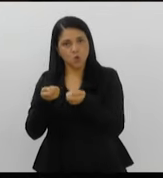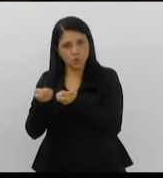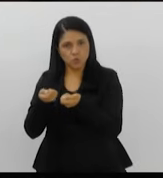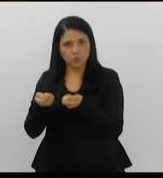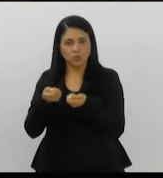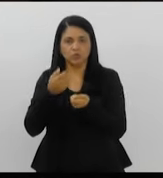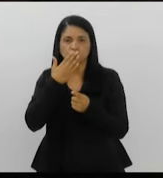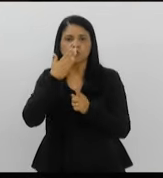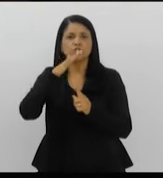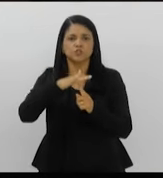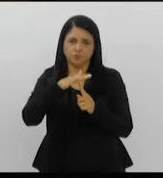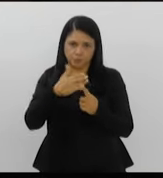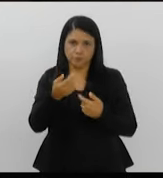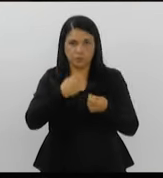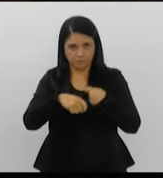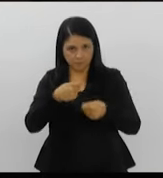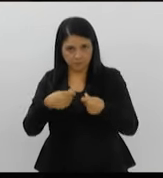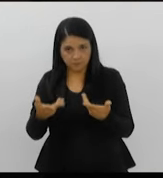de funcionamento.